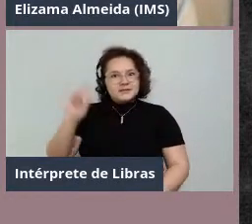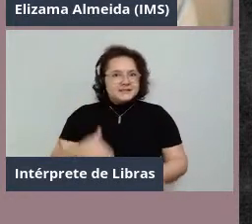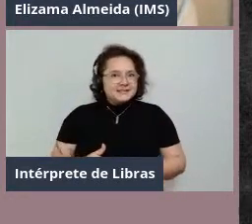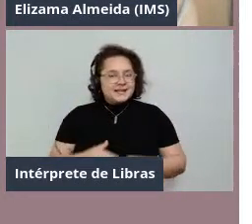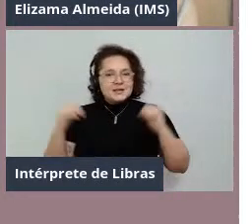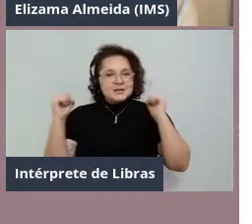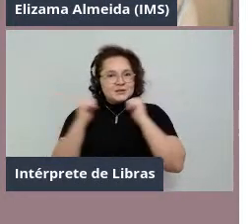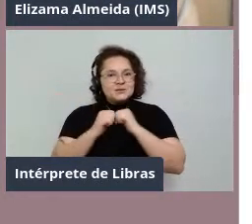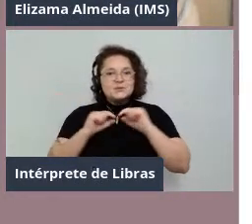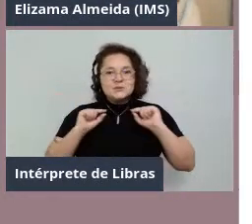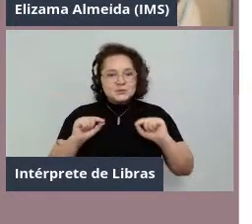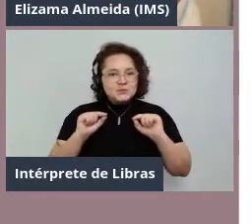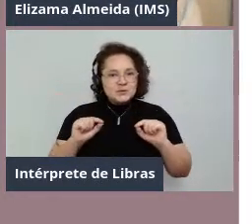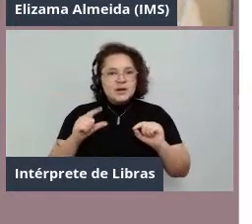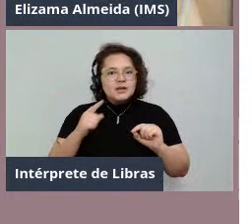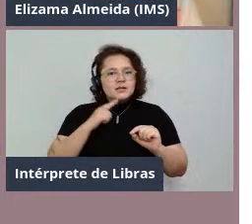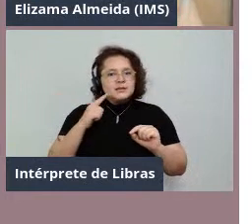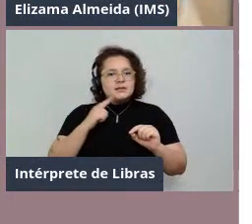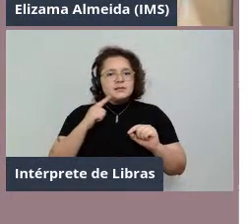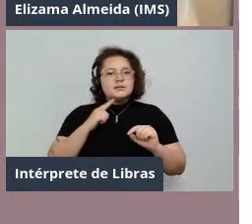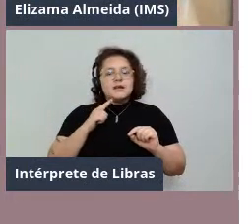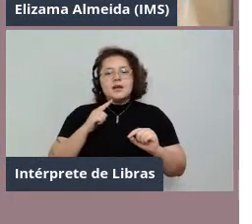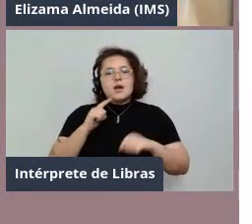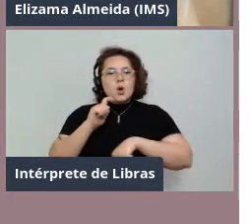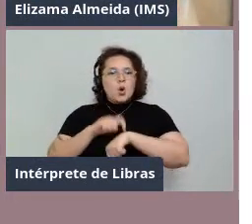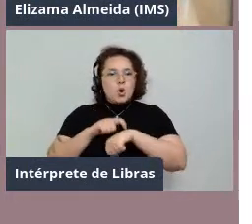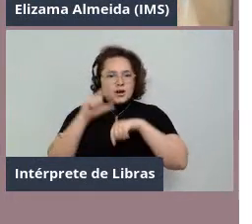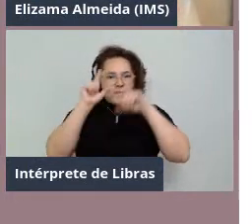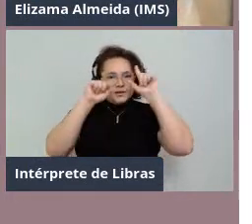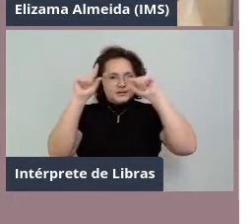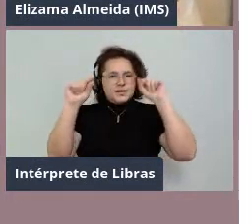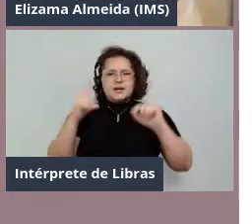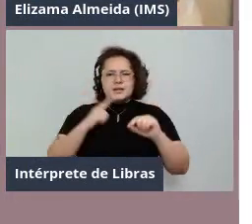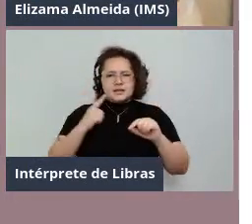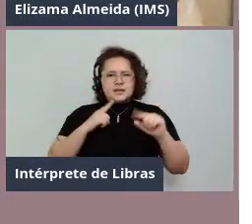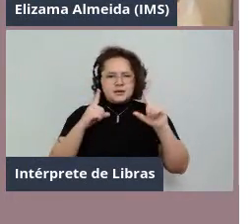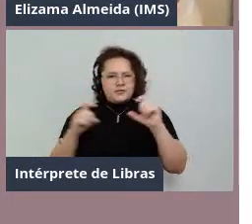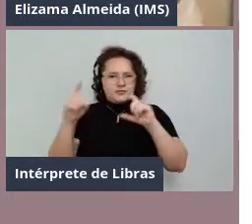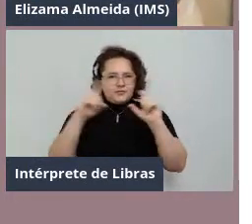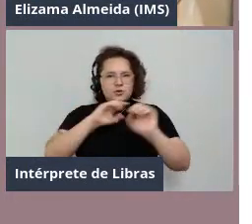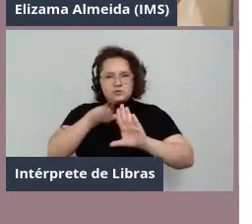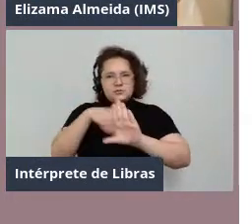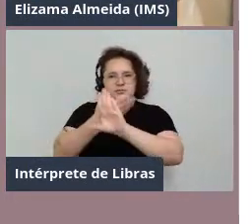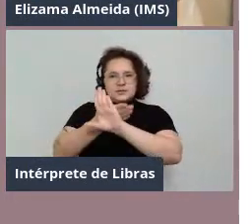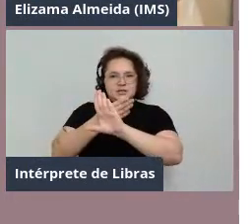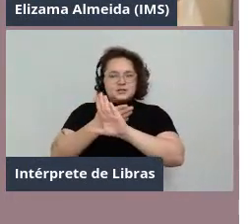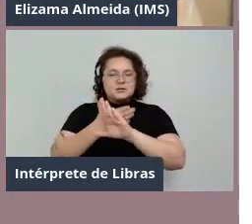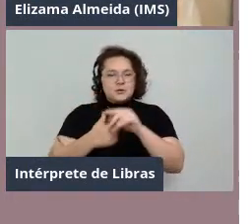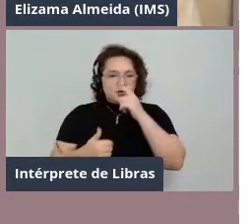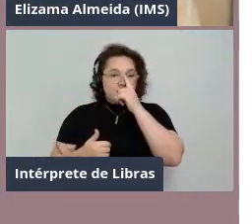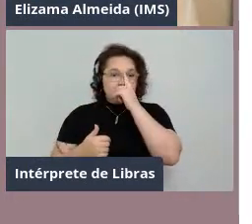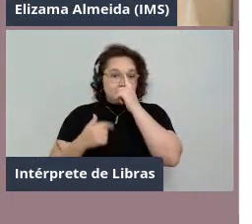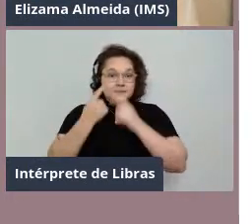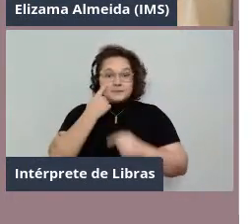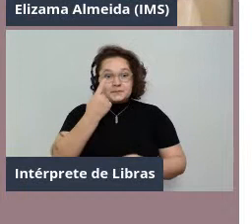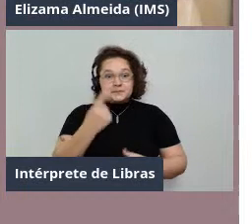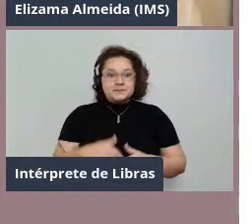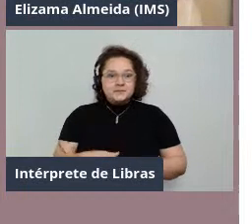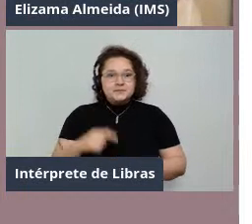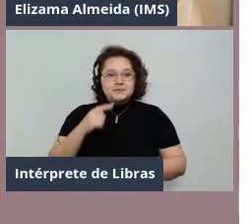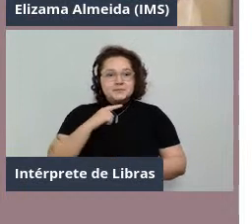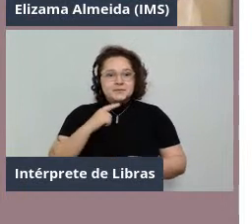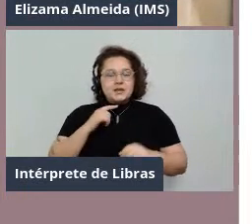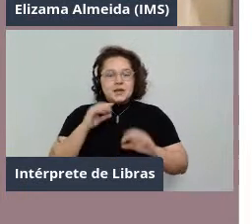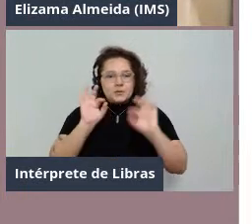Junto com a Hora da Estrela também, aqui tem algumas fotos dos bastidores. Eu achei, isso aqui é um período da montagem,